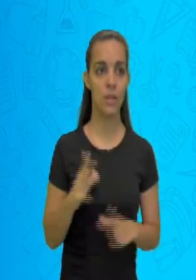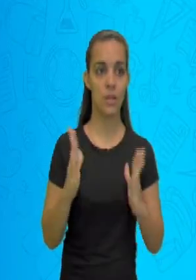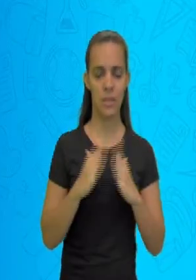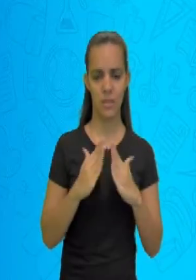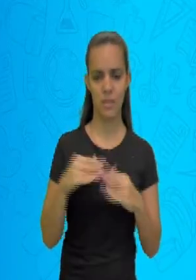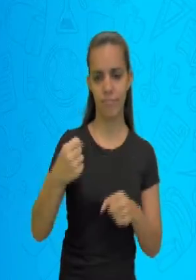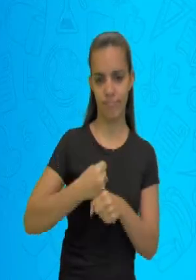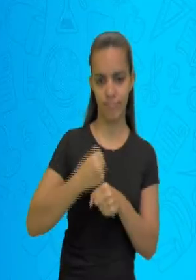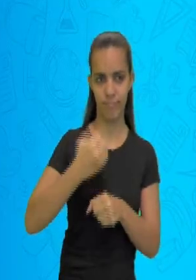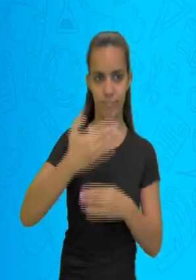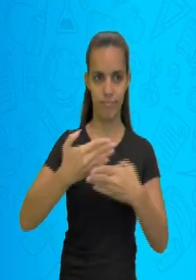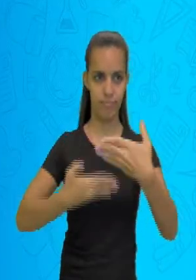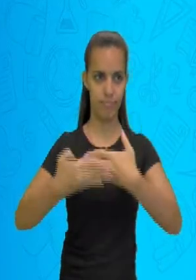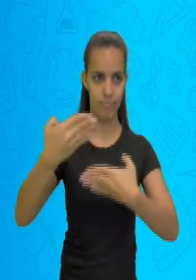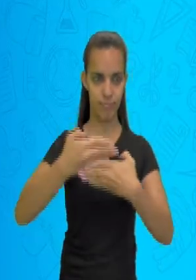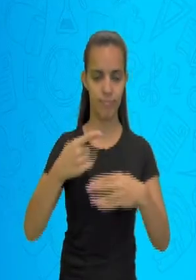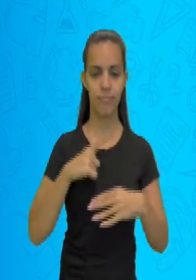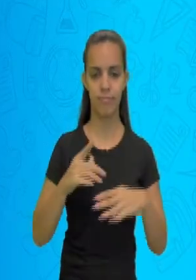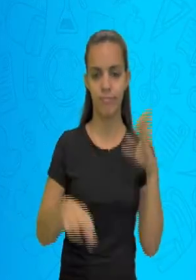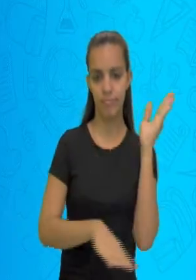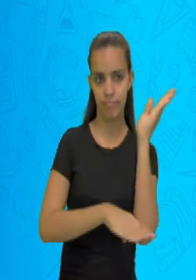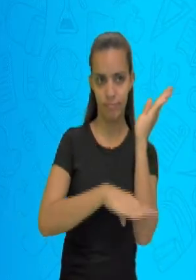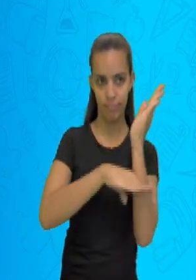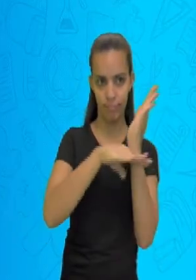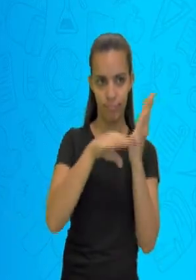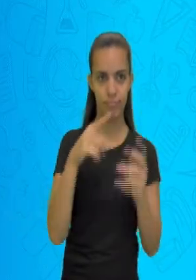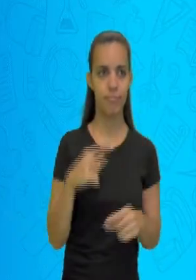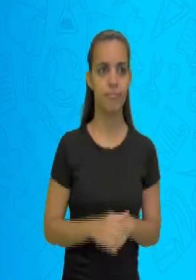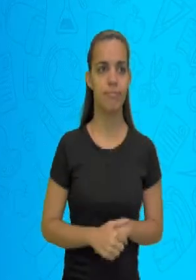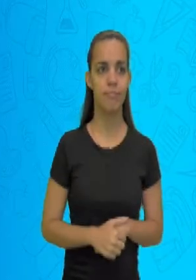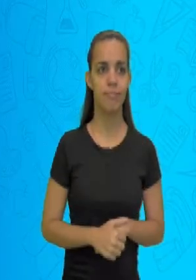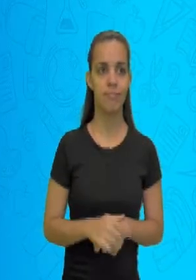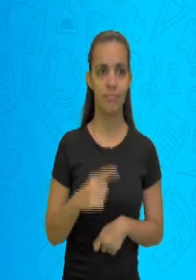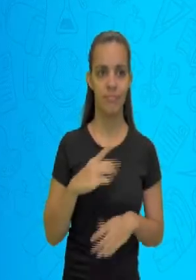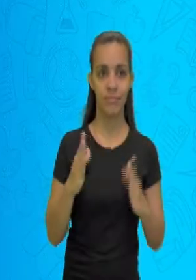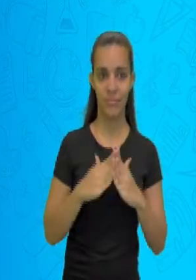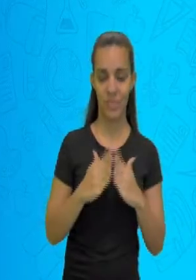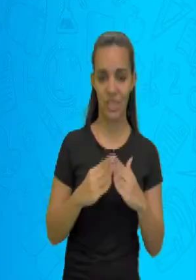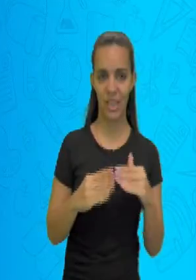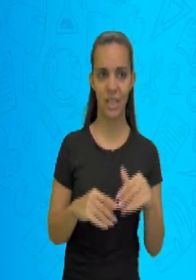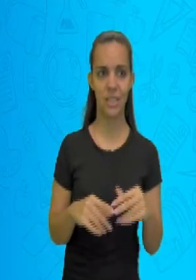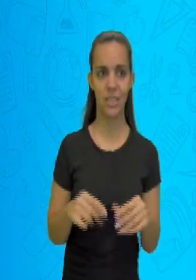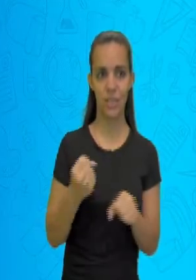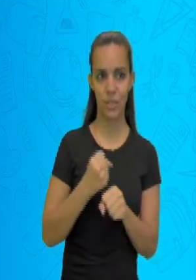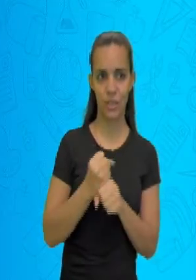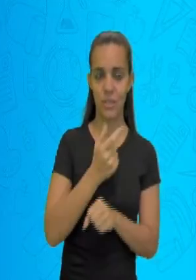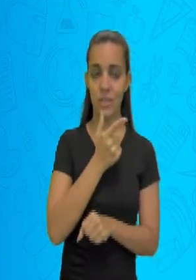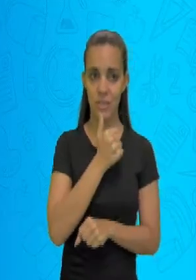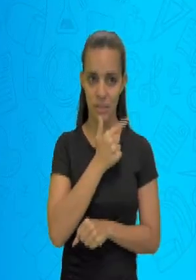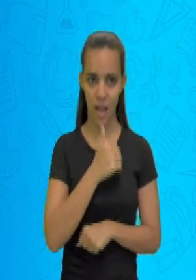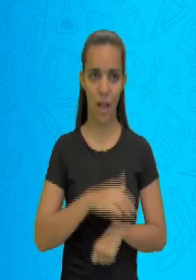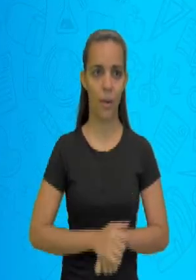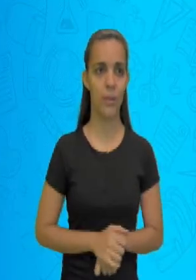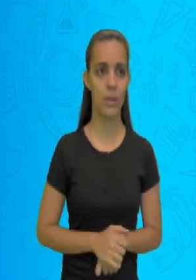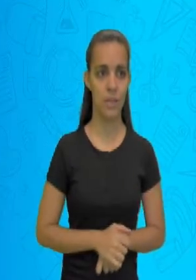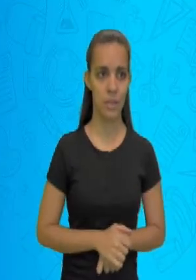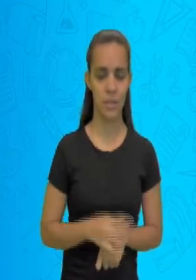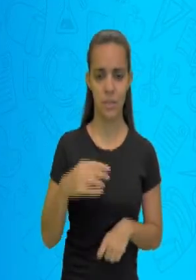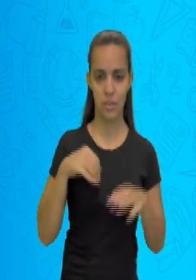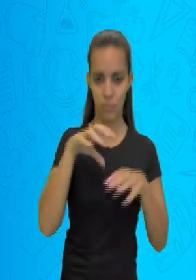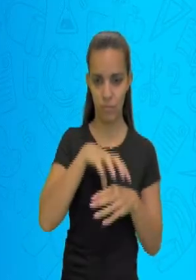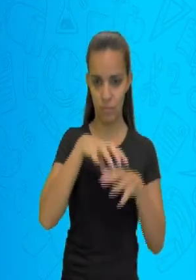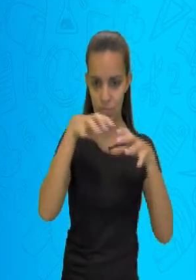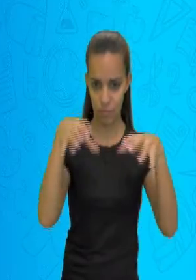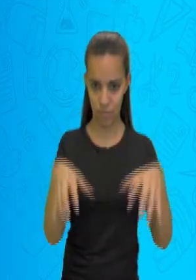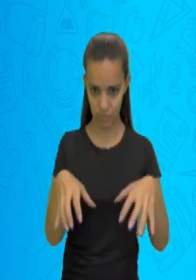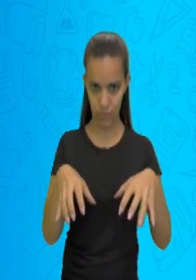de alvenaria, nós temos os edifícios, as palafitas, que eu vou falar um pouco para vocês, as